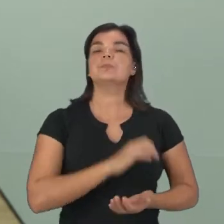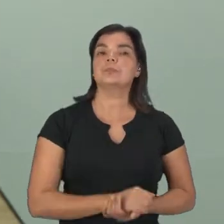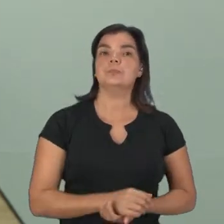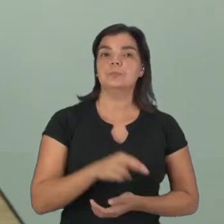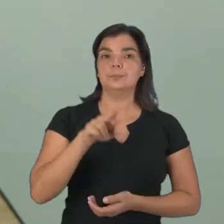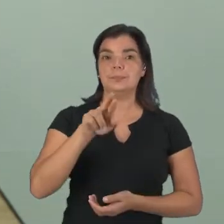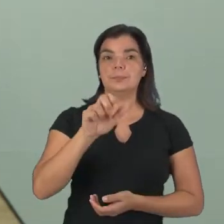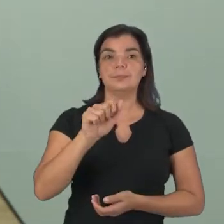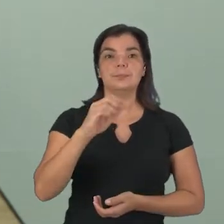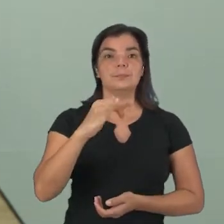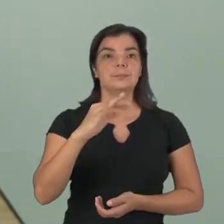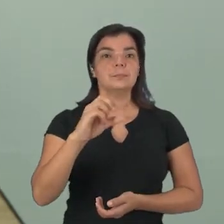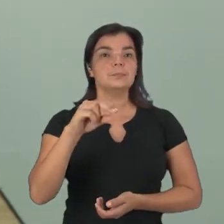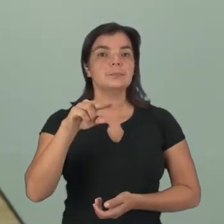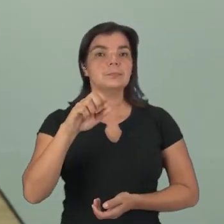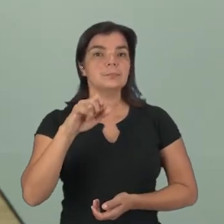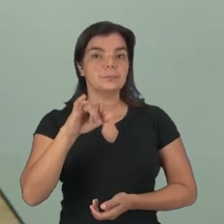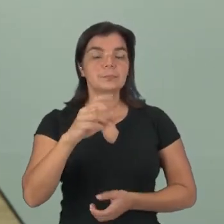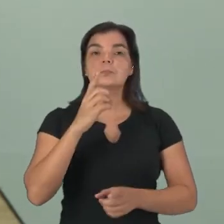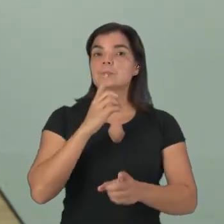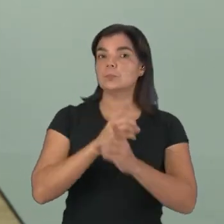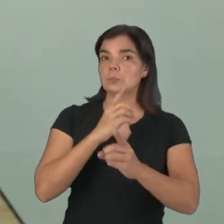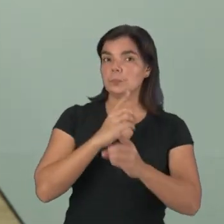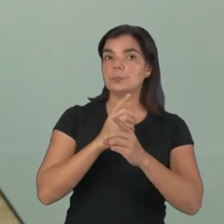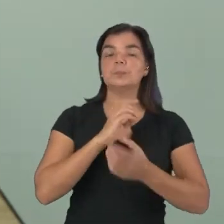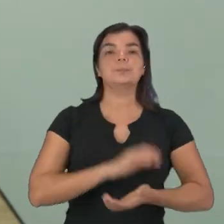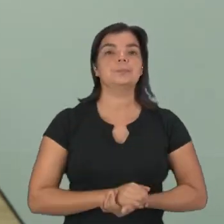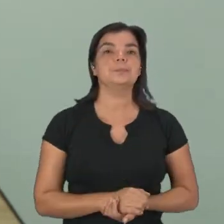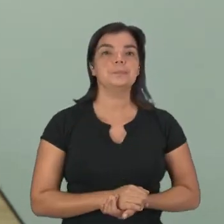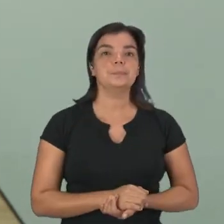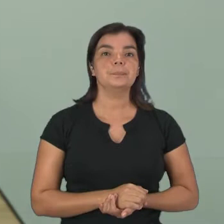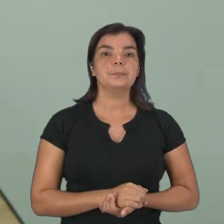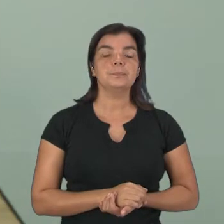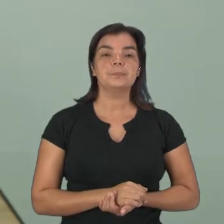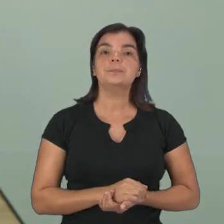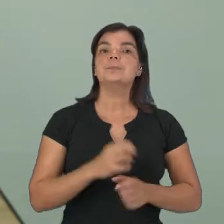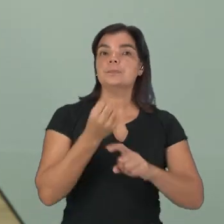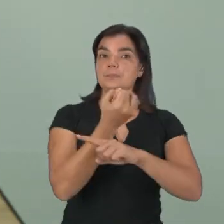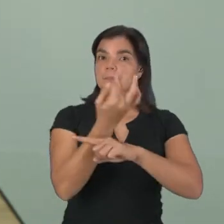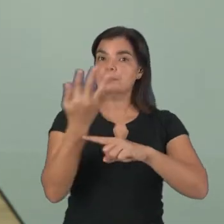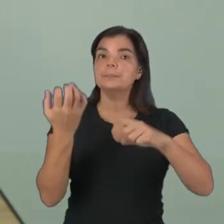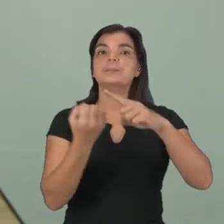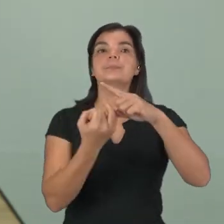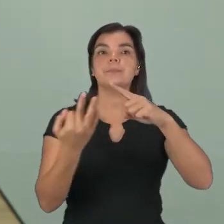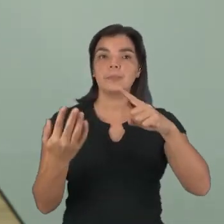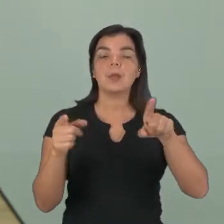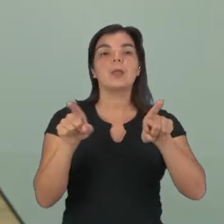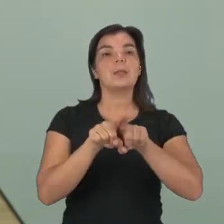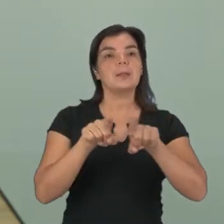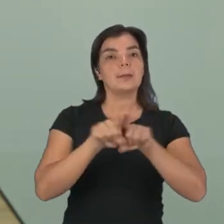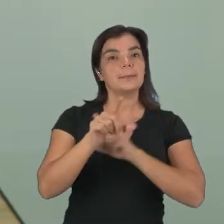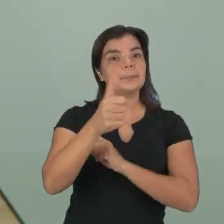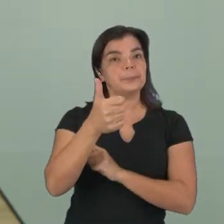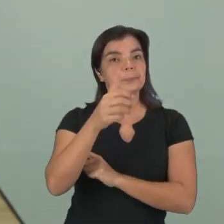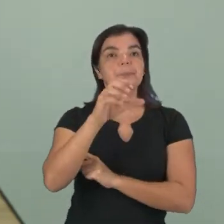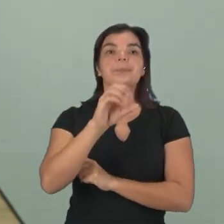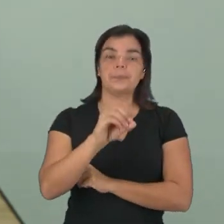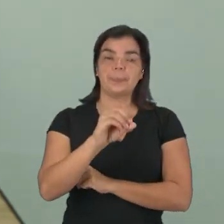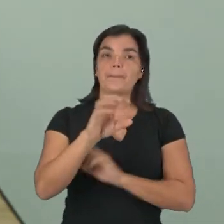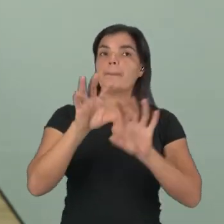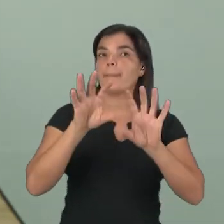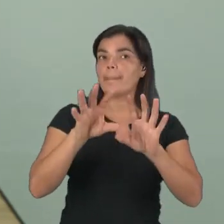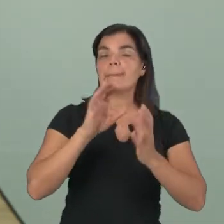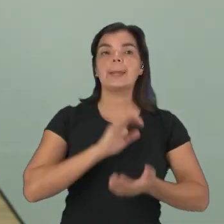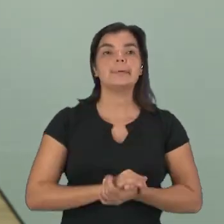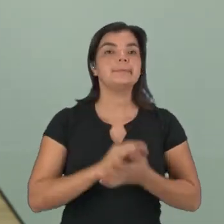números racionais, nós podemos encontrar eles na sua forma fracionária e na sua forma decimal. Dessa forma